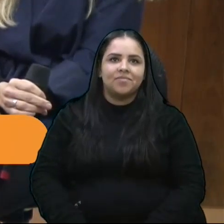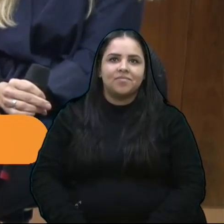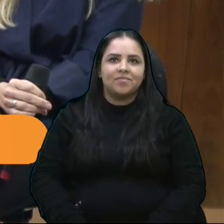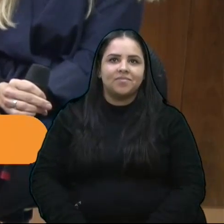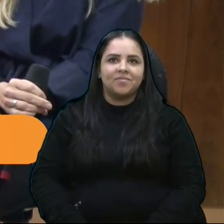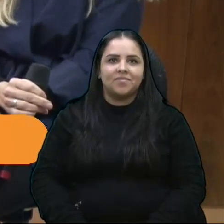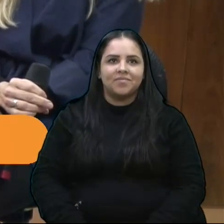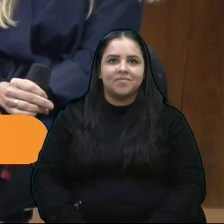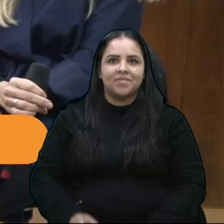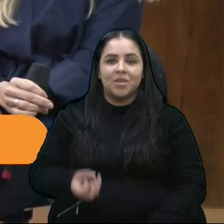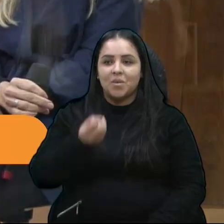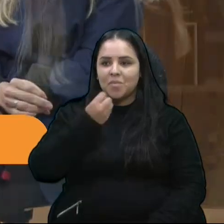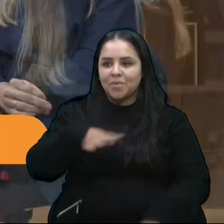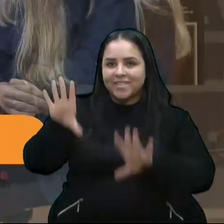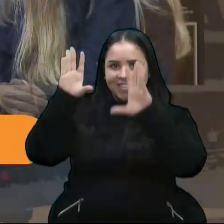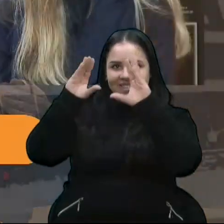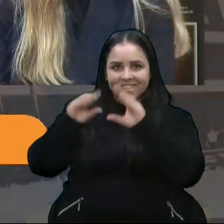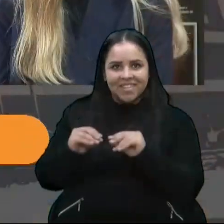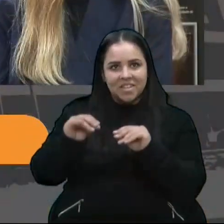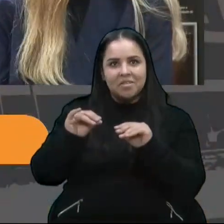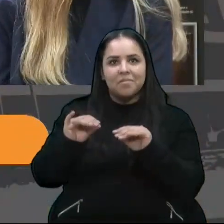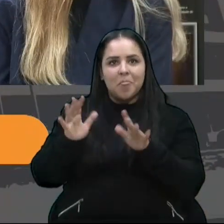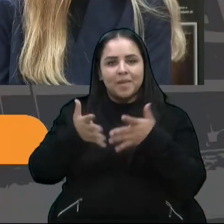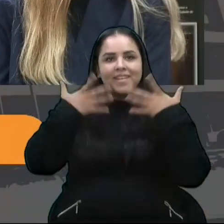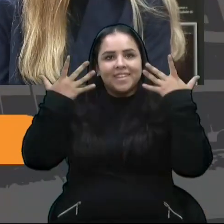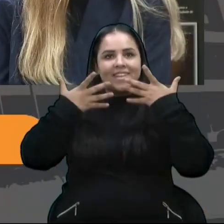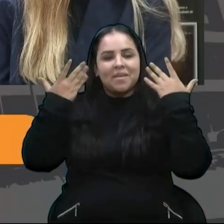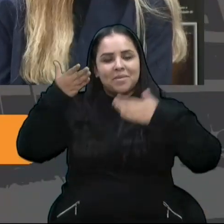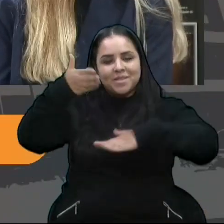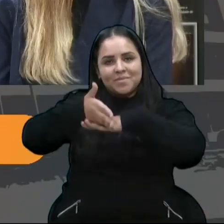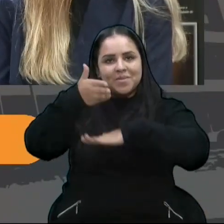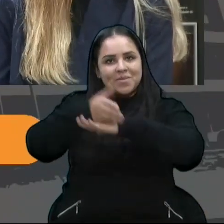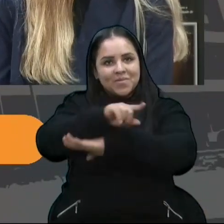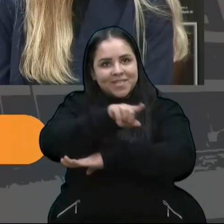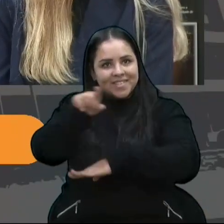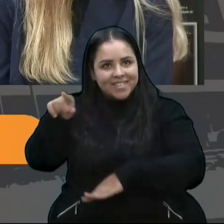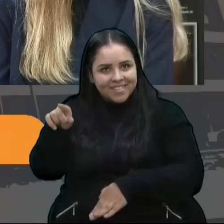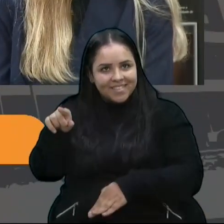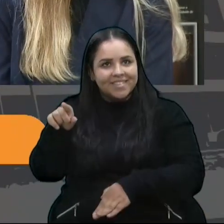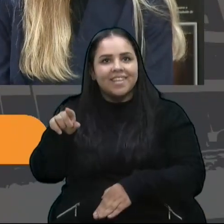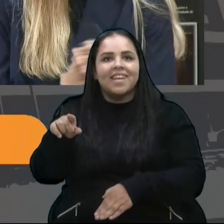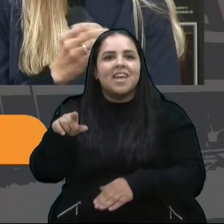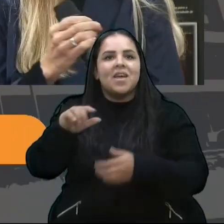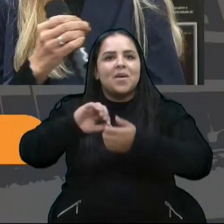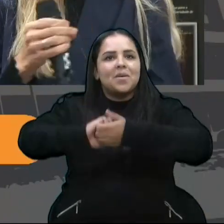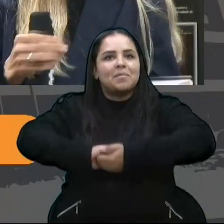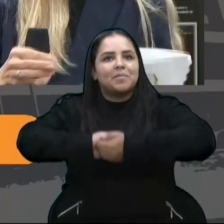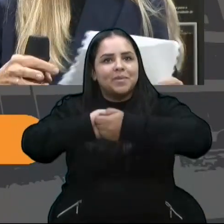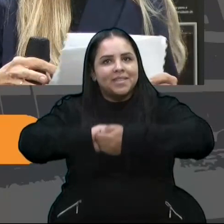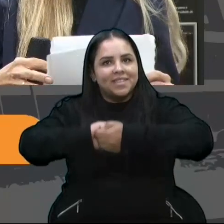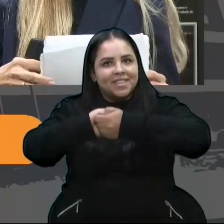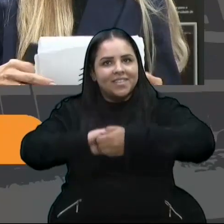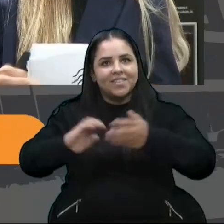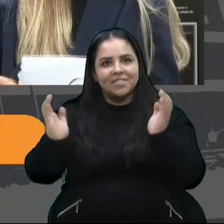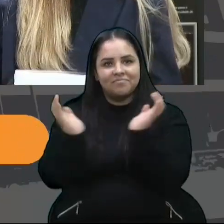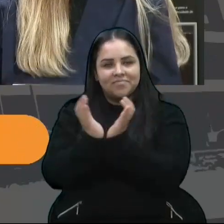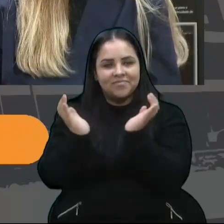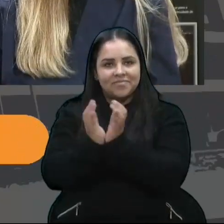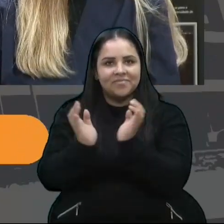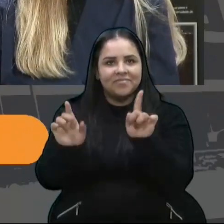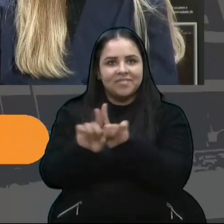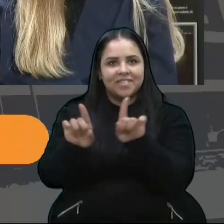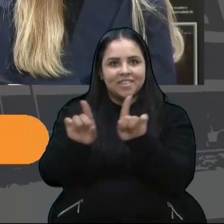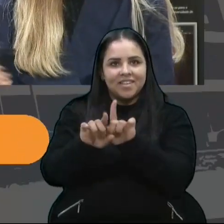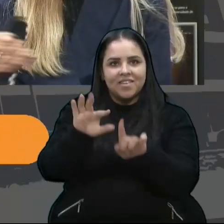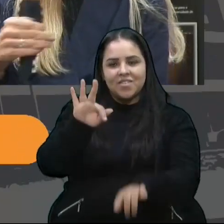Boa noite, pessoal. Uma alegria estar participando com vocês, né? Saudar também aí os colegas aí, né? O Felipe e